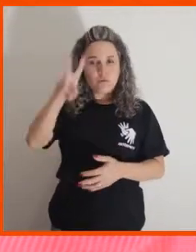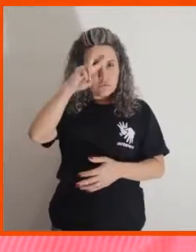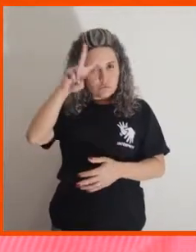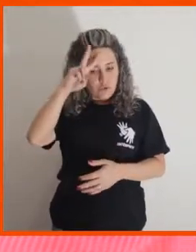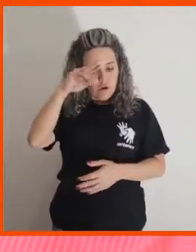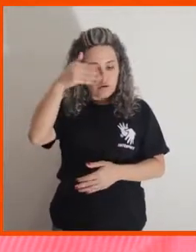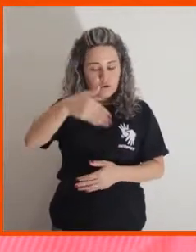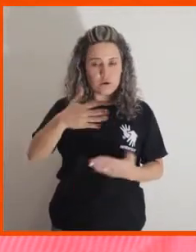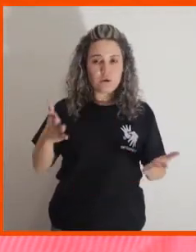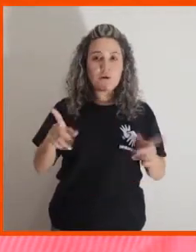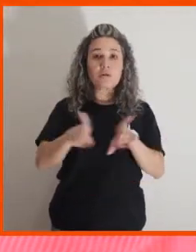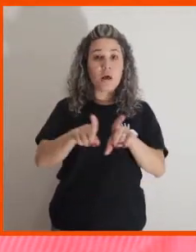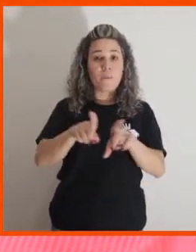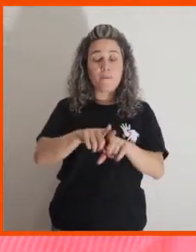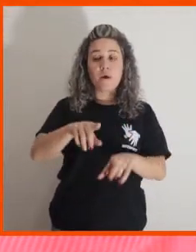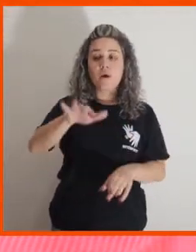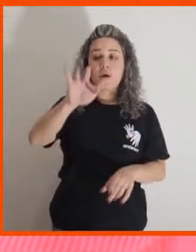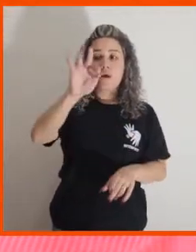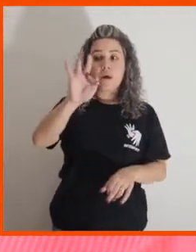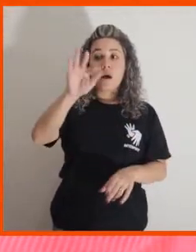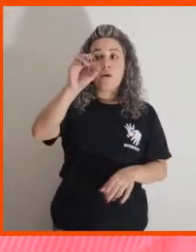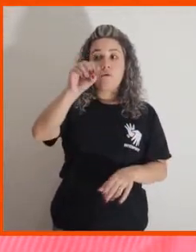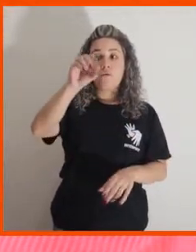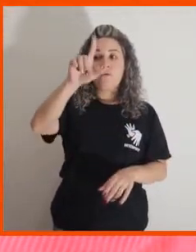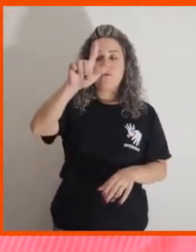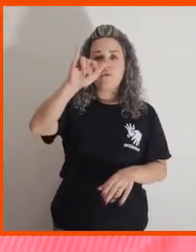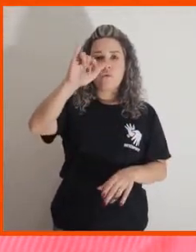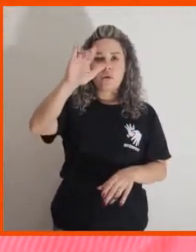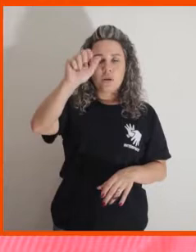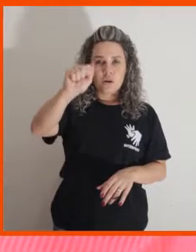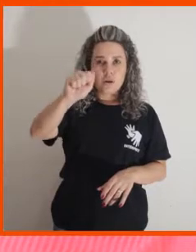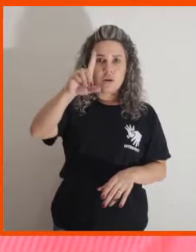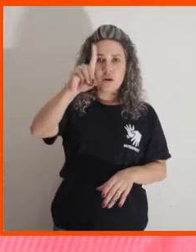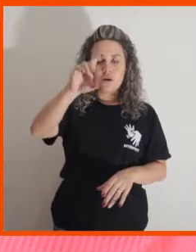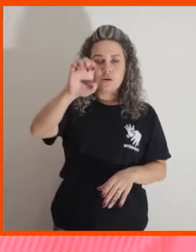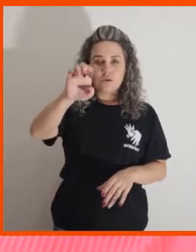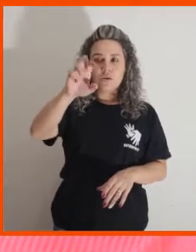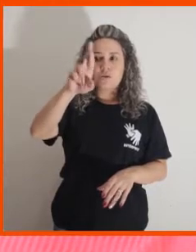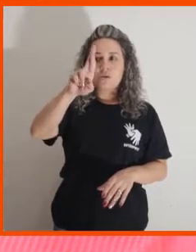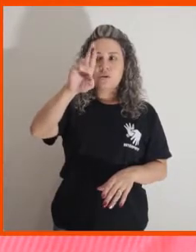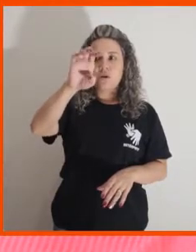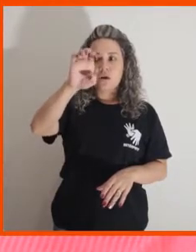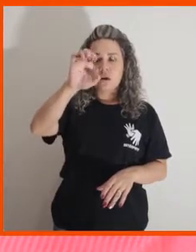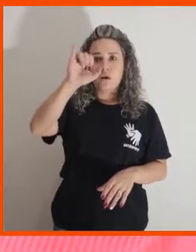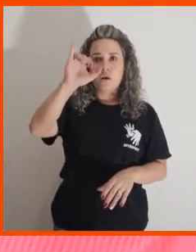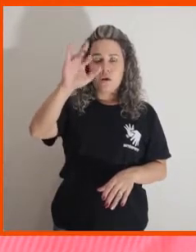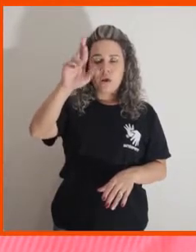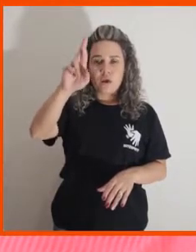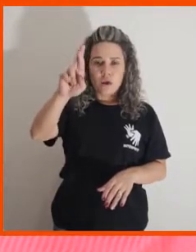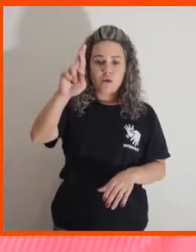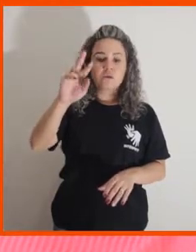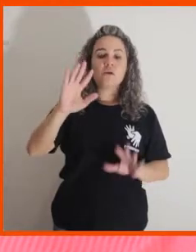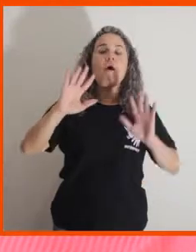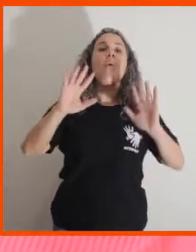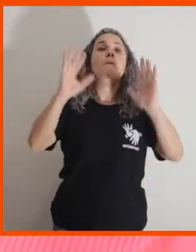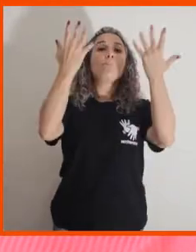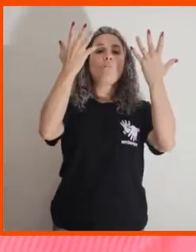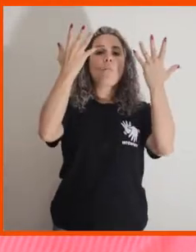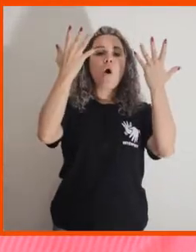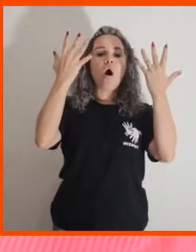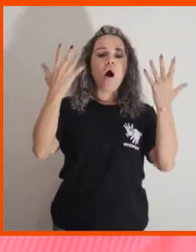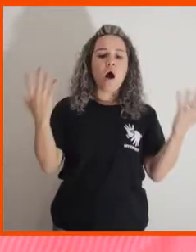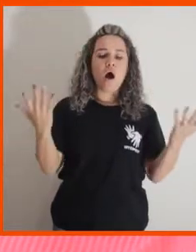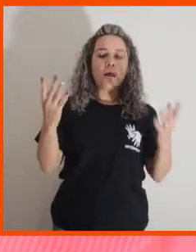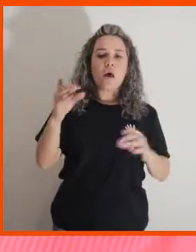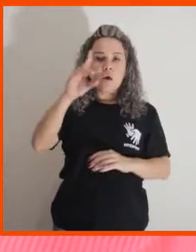nós temos a Folia de Reis, que a Folia de Reis comemora os Santos Reis, o dia que o menino Jesus